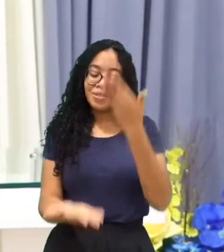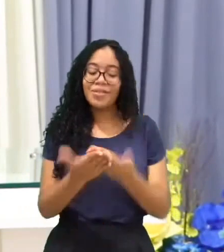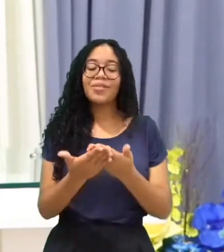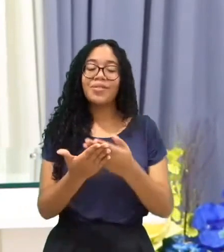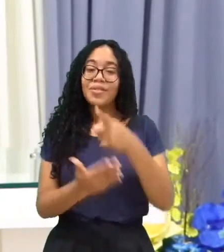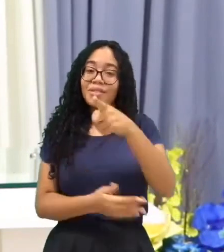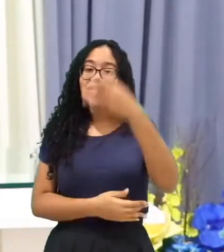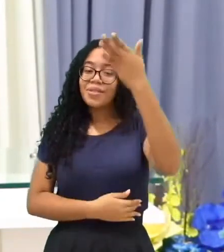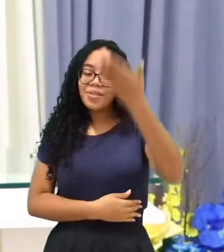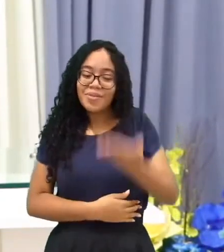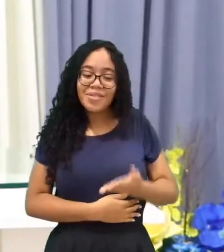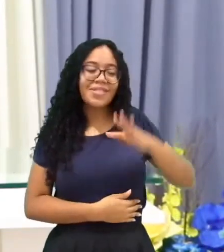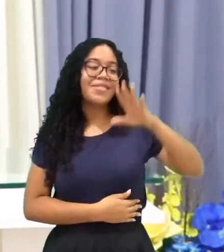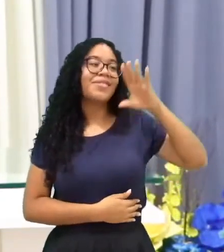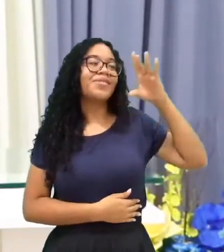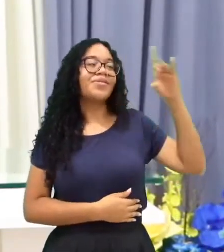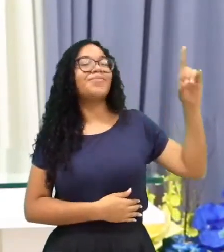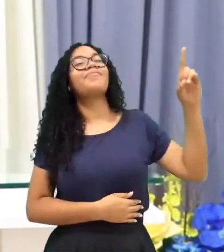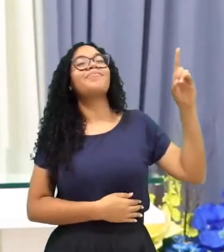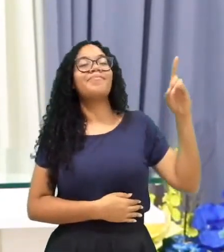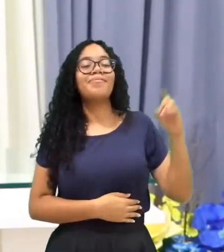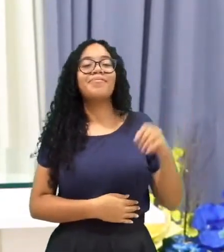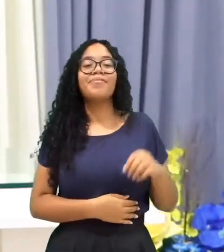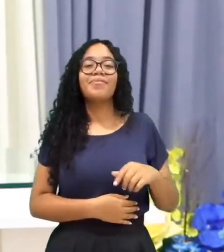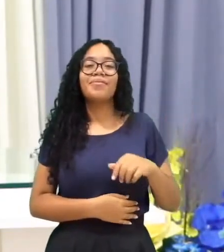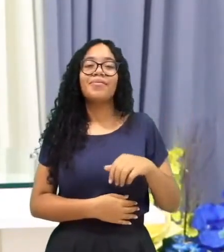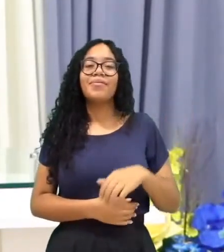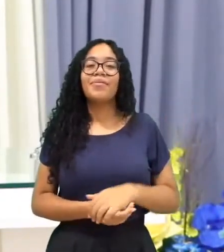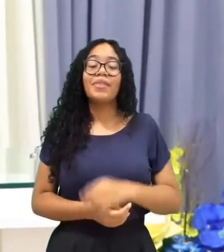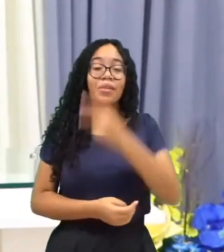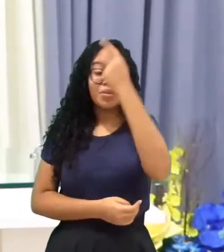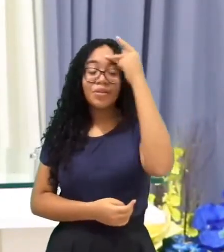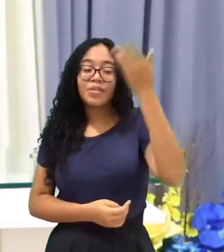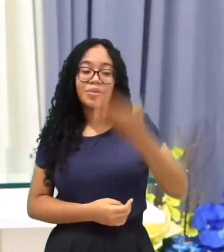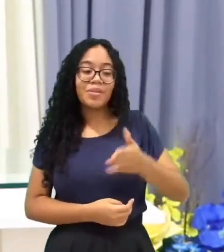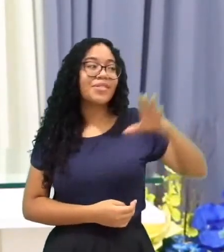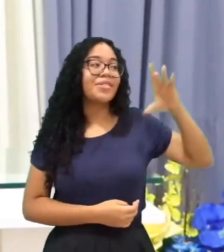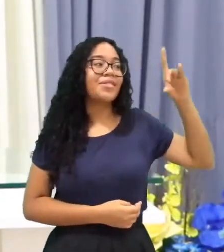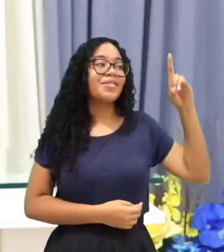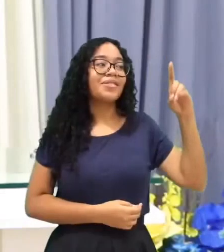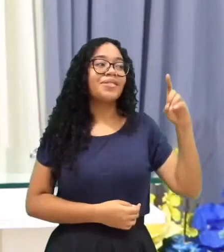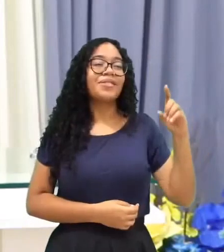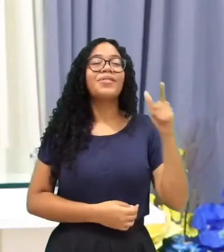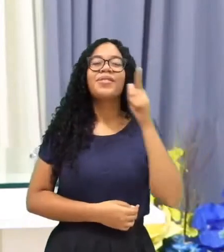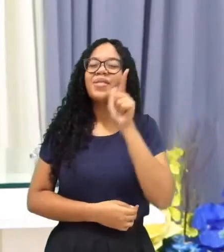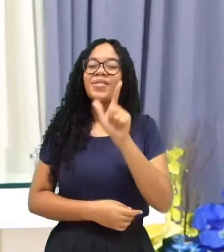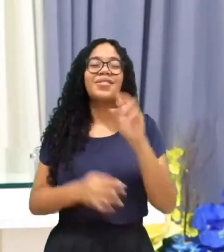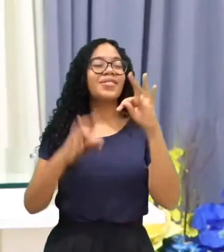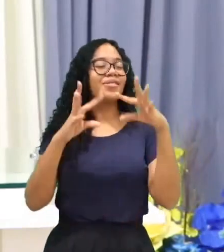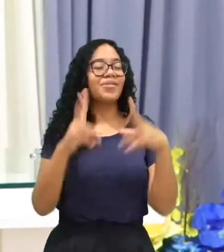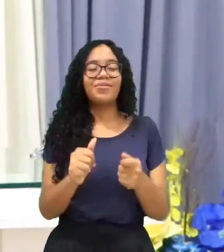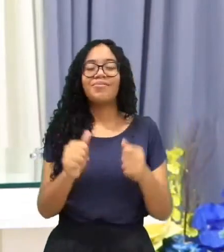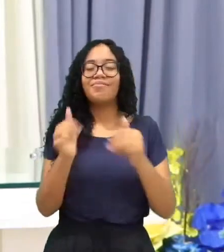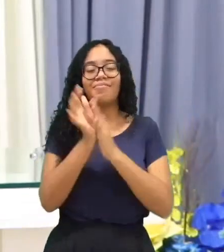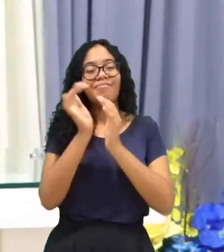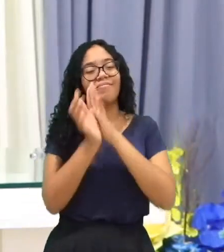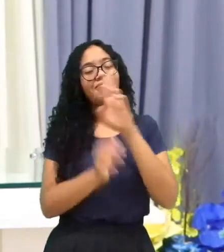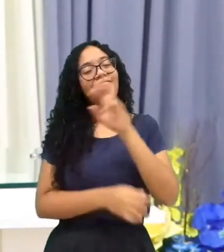na presença de Deus, e quem está na presença de Deus tem vitória, louvado seja o nome do Senhor.